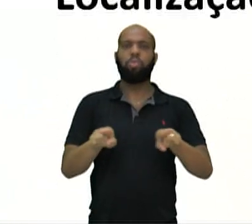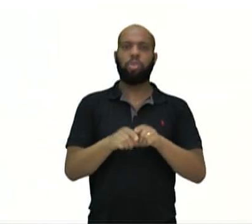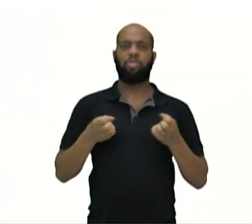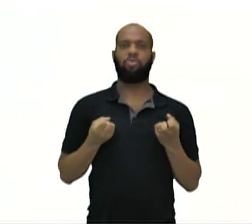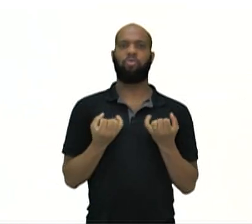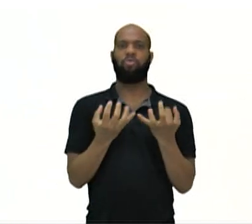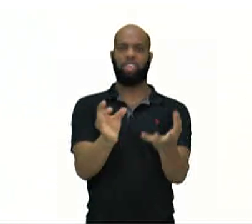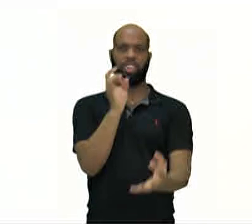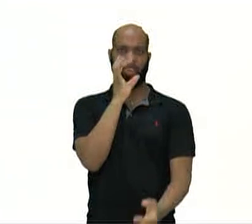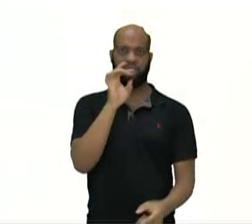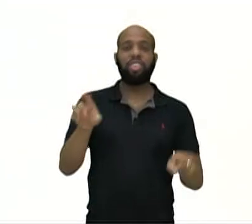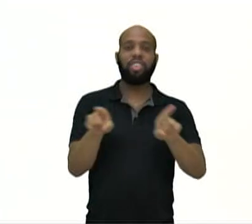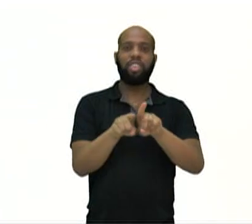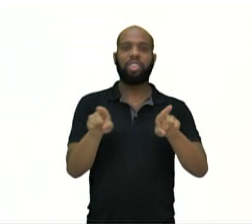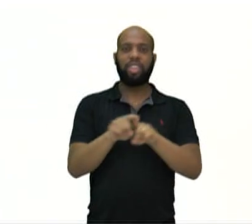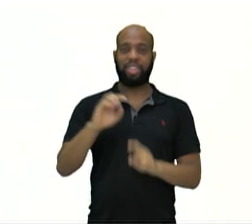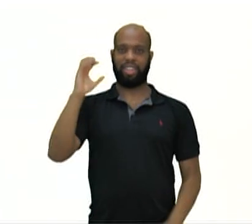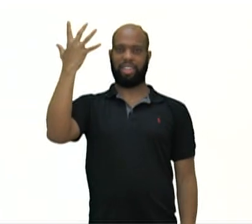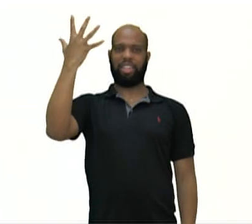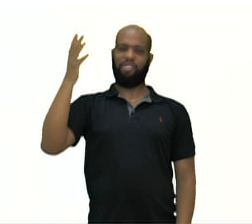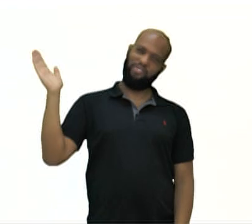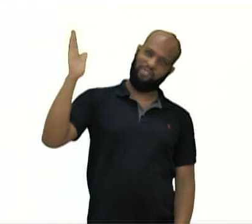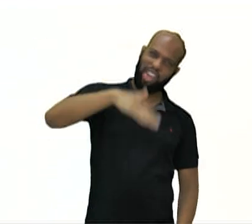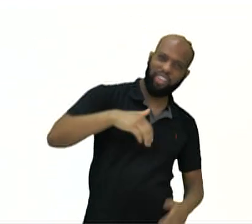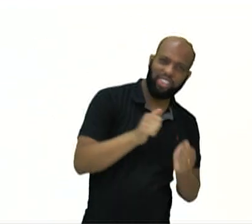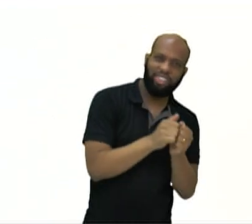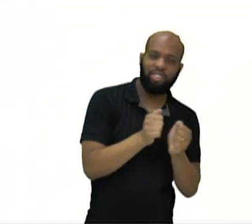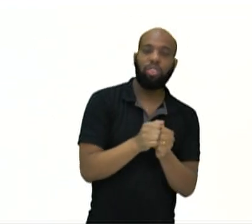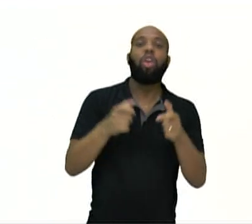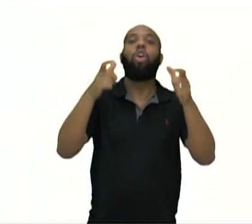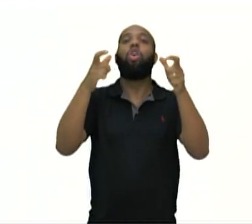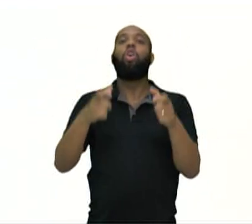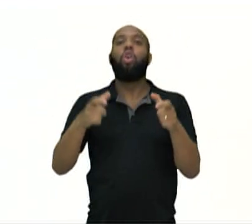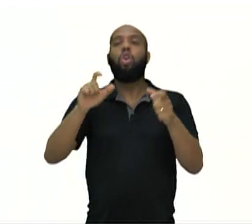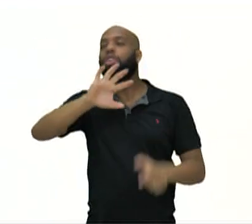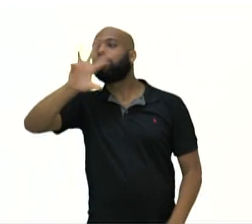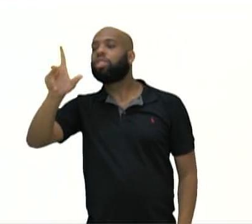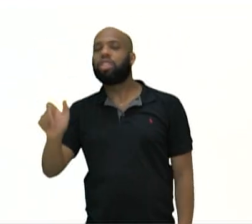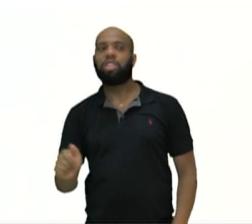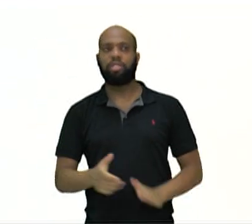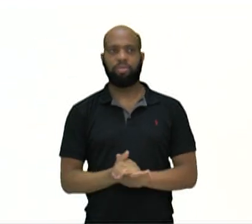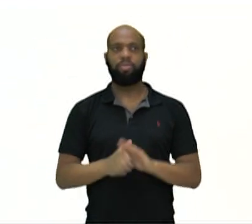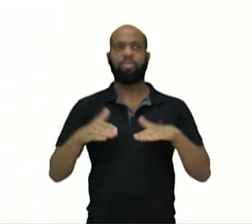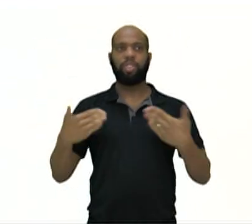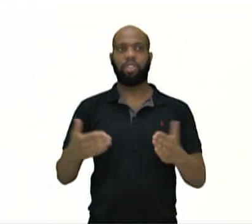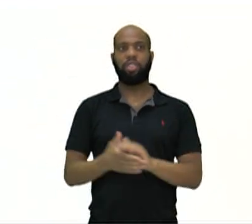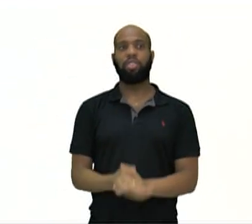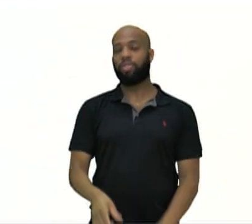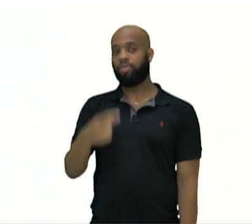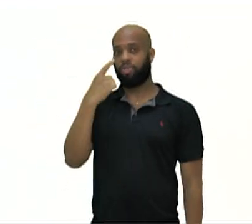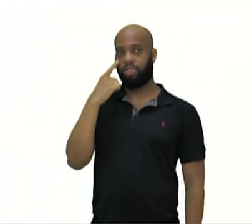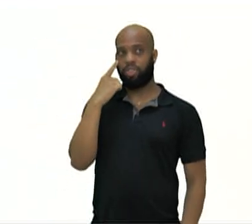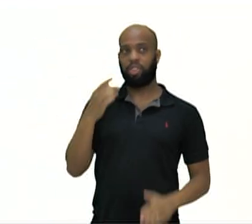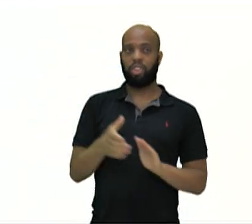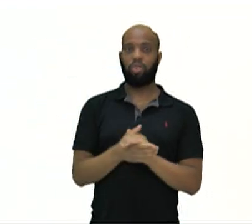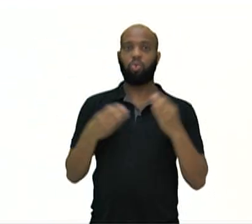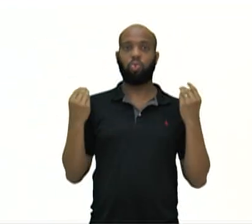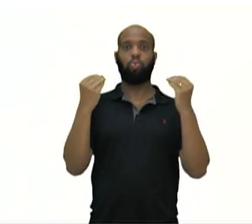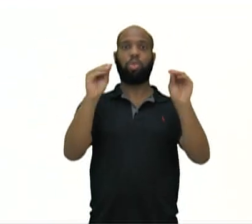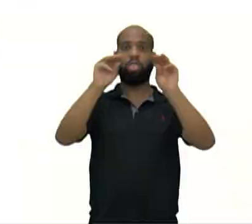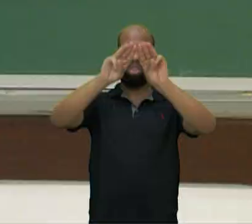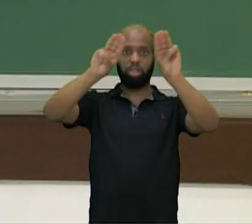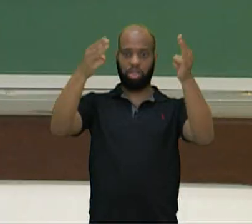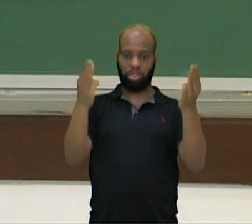que vamos! Vamos lá! Localização da África. Onde é que está a África? Meu querido e minha querida, eu coloquei um mapa desse